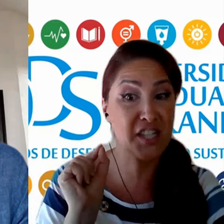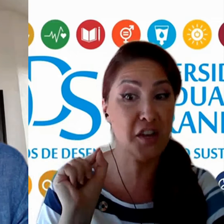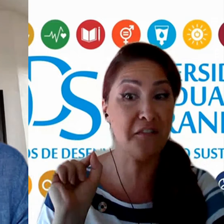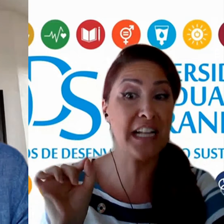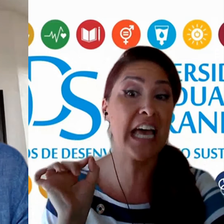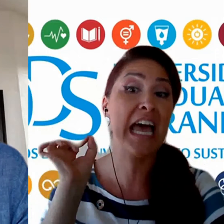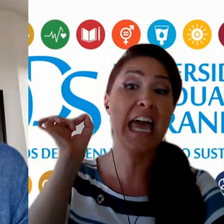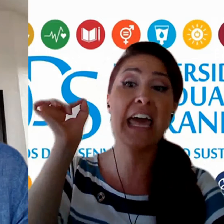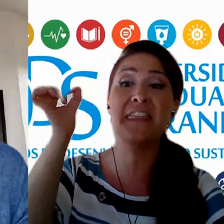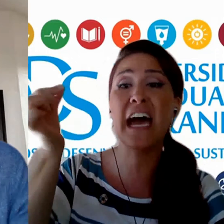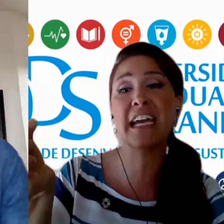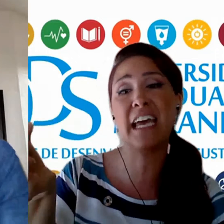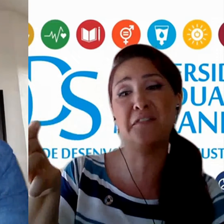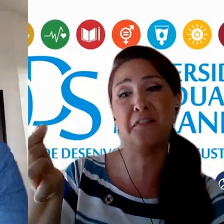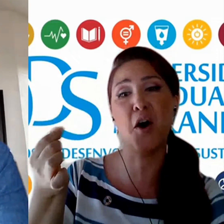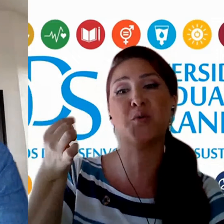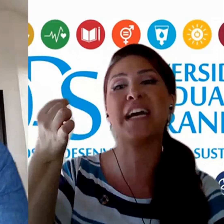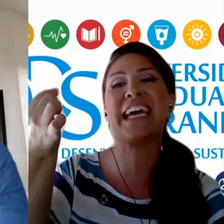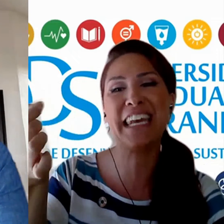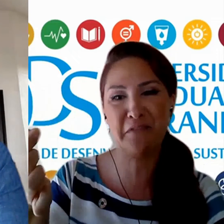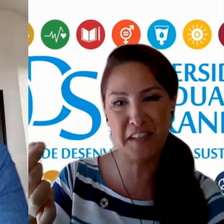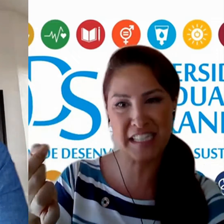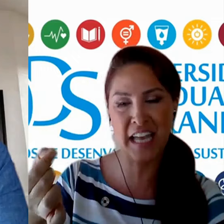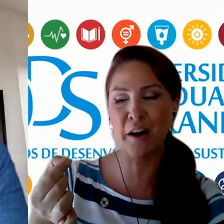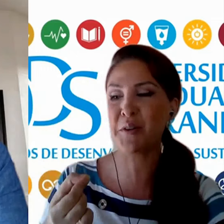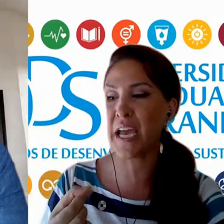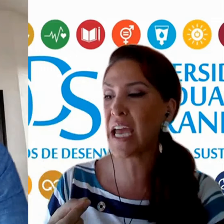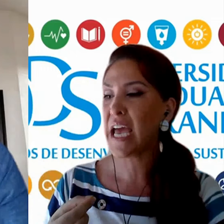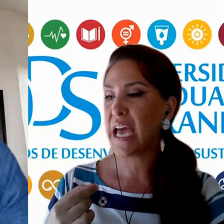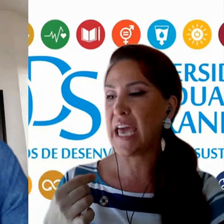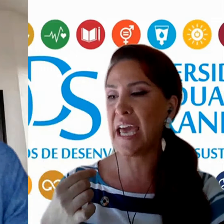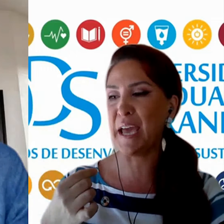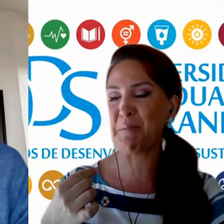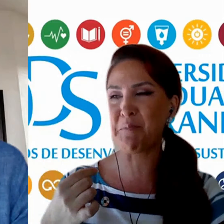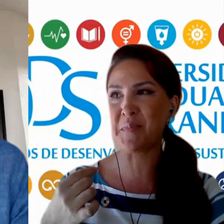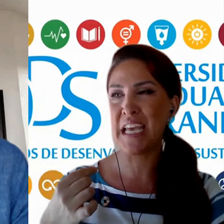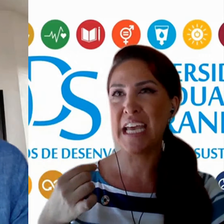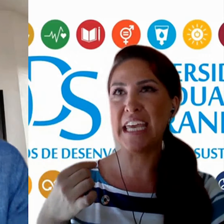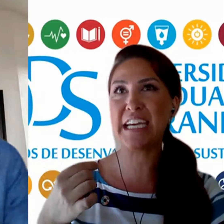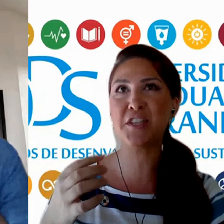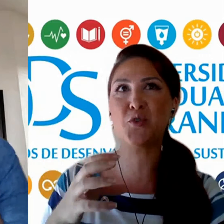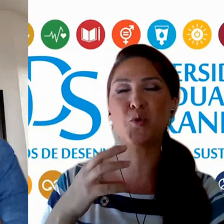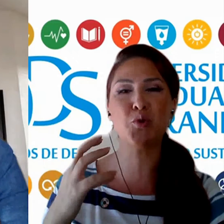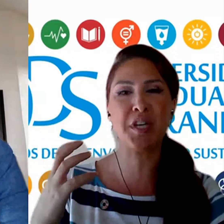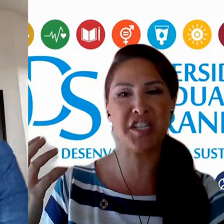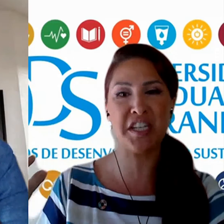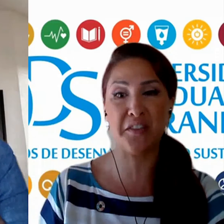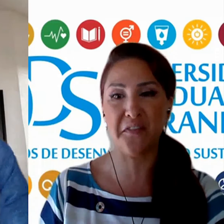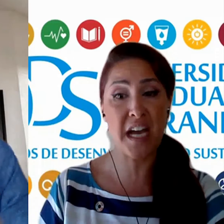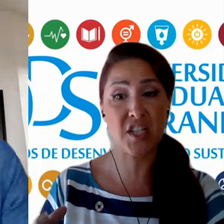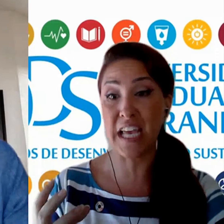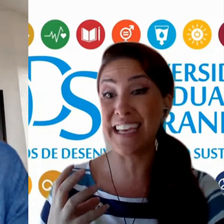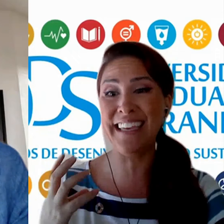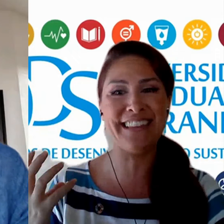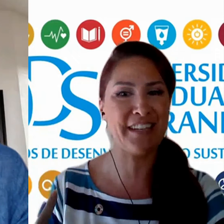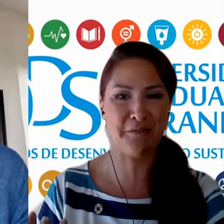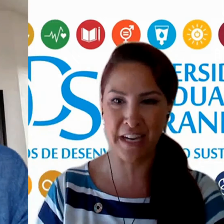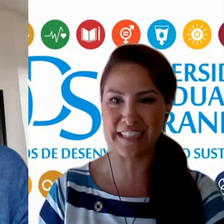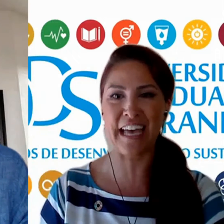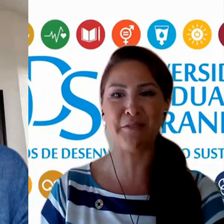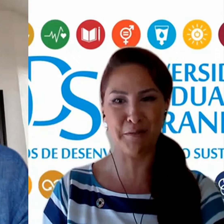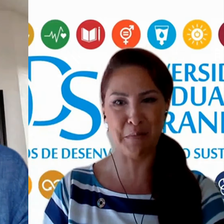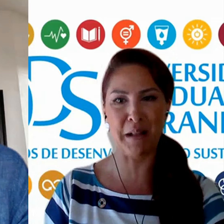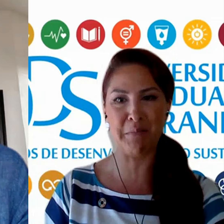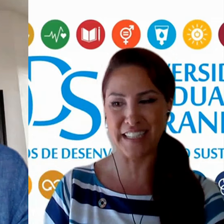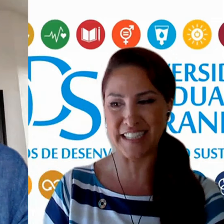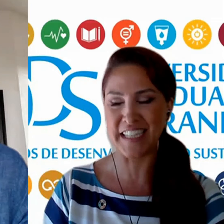Às vezes só falta é dar aquele foco, aquela visão, não é? E que tudo o que a gente faz está